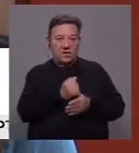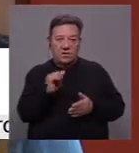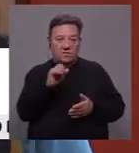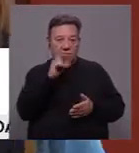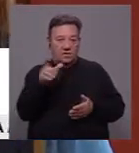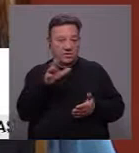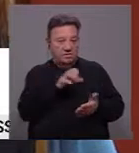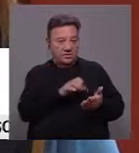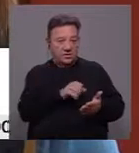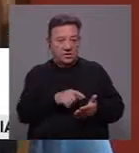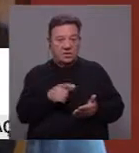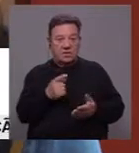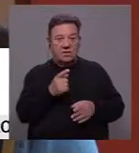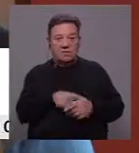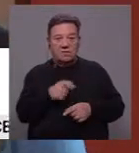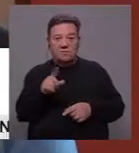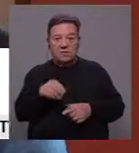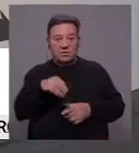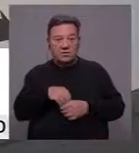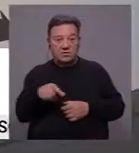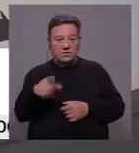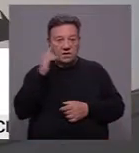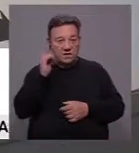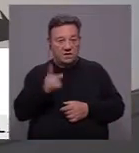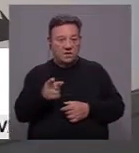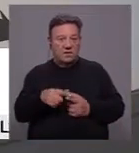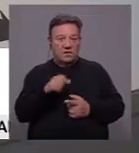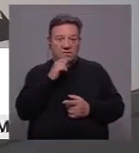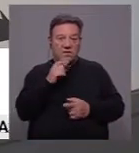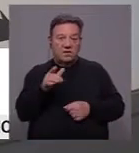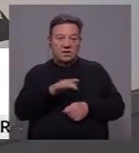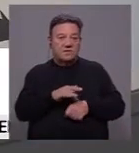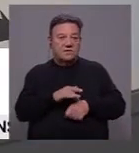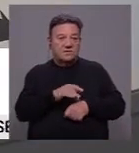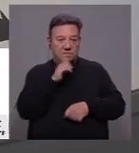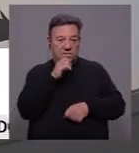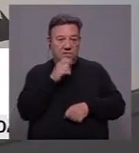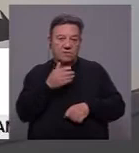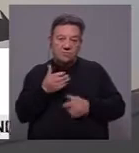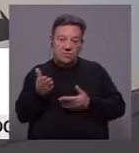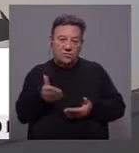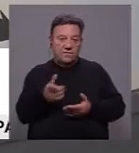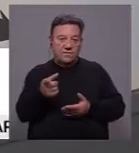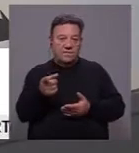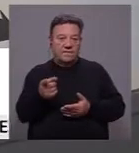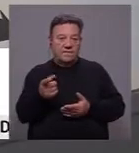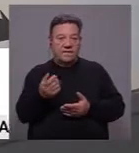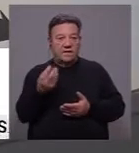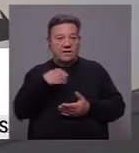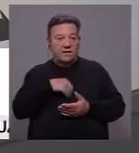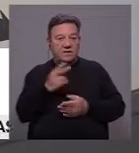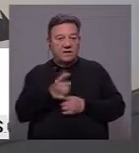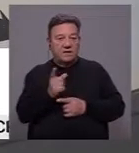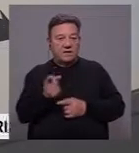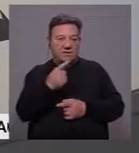serem tocadas e outros momentos inclusivos. A ideia é mesmo essa, é que seja sensorial, que permita essa interiorização da